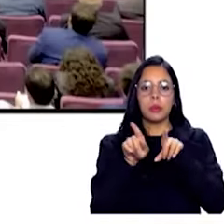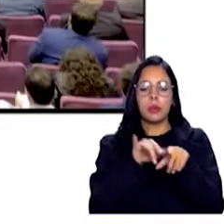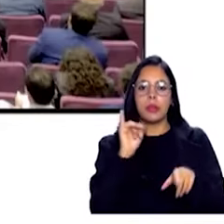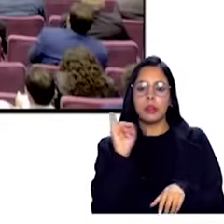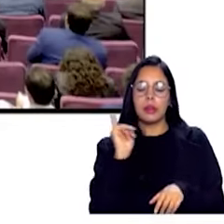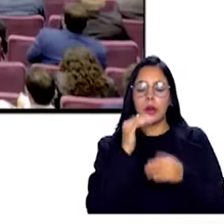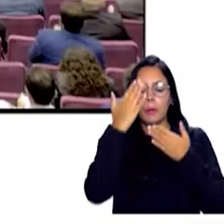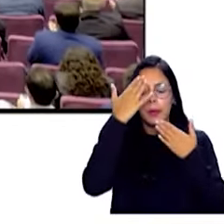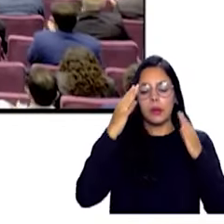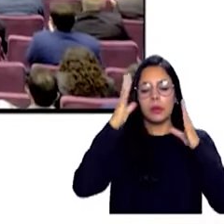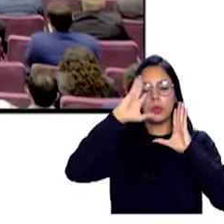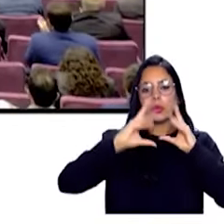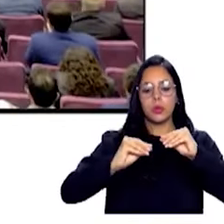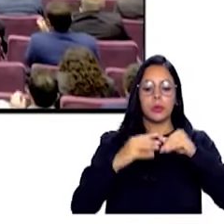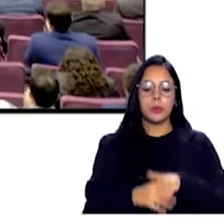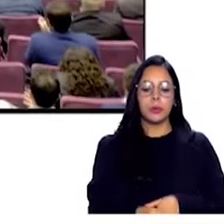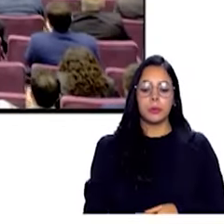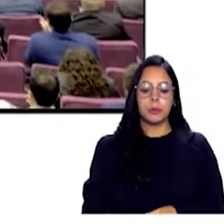todos muito